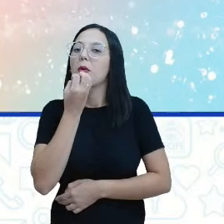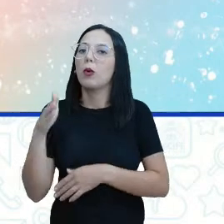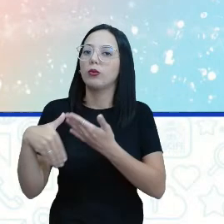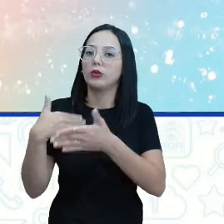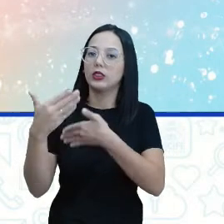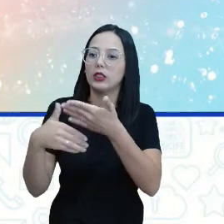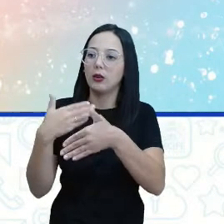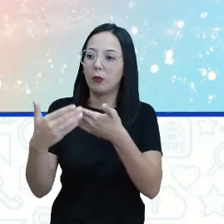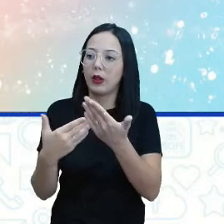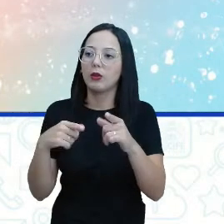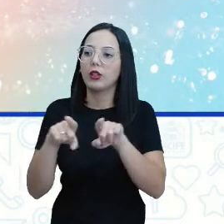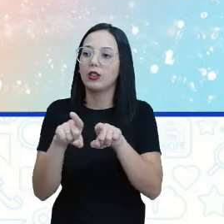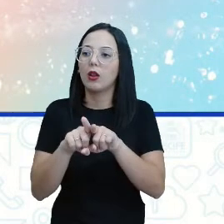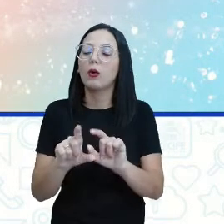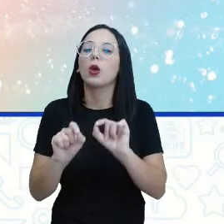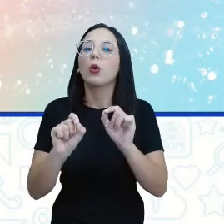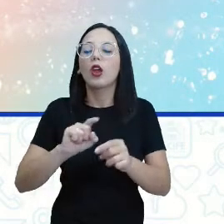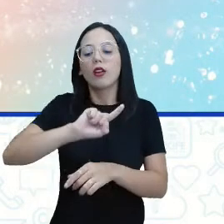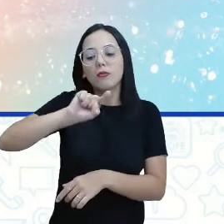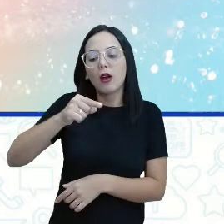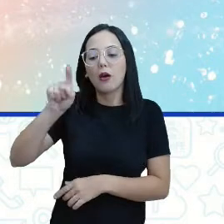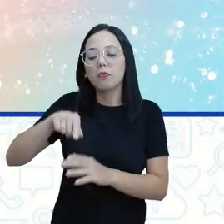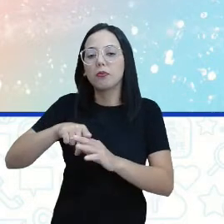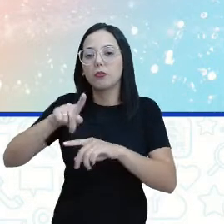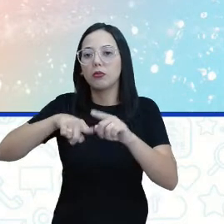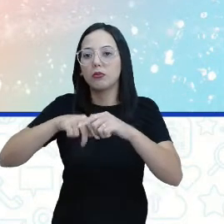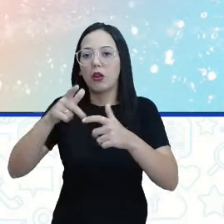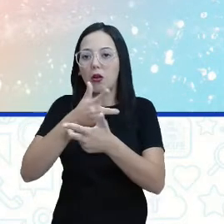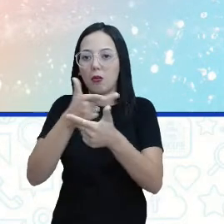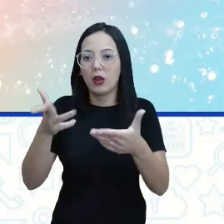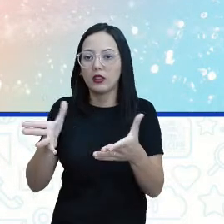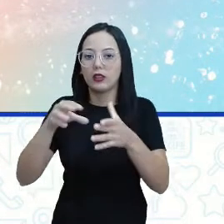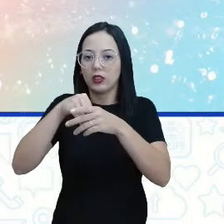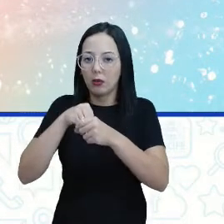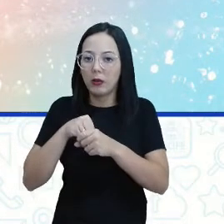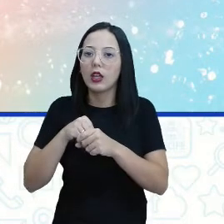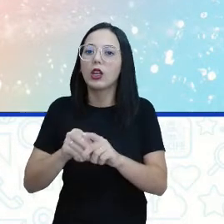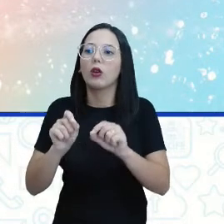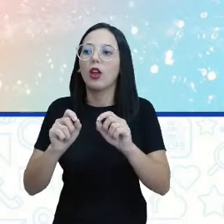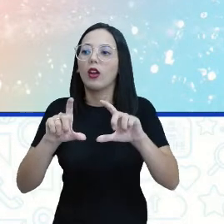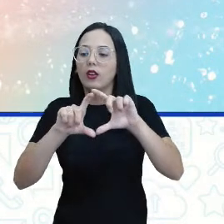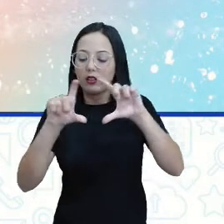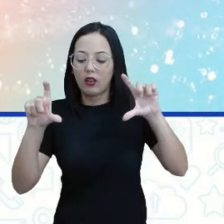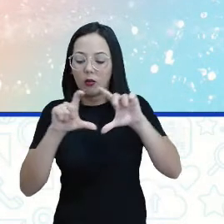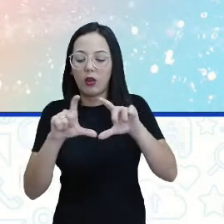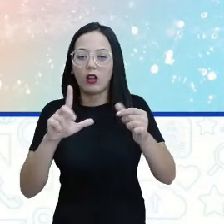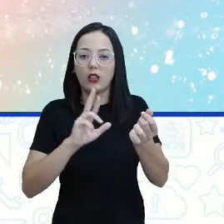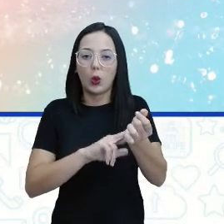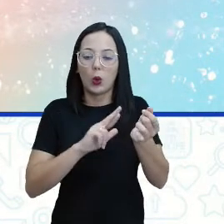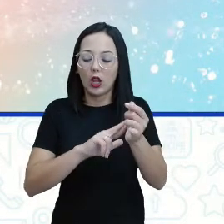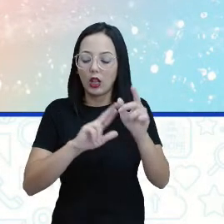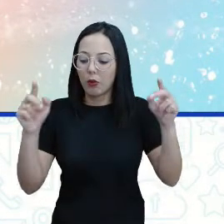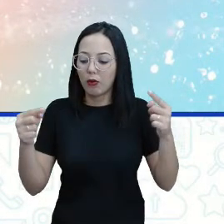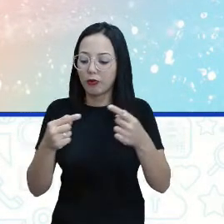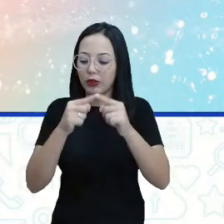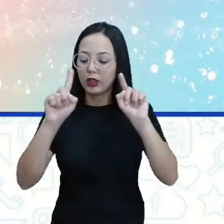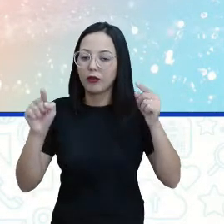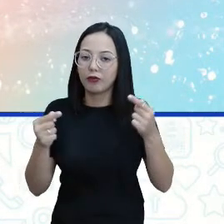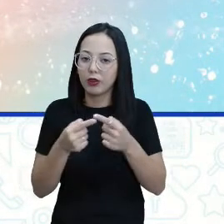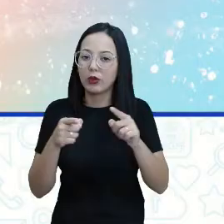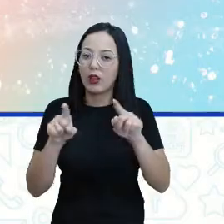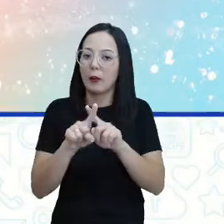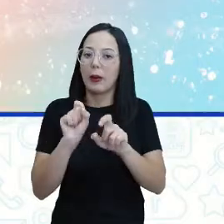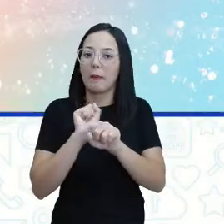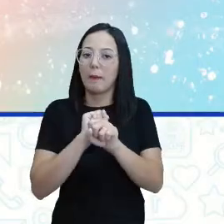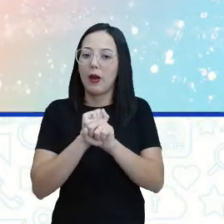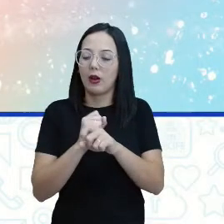desempenho. E os sinais de pontuação são recursos prosódicos que conferem às orações um ritmo, entonação e pausa.